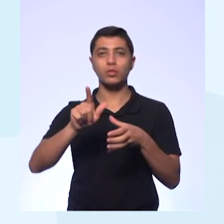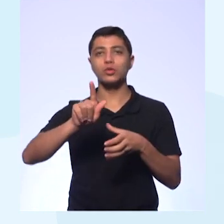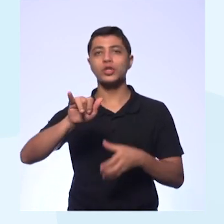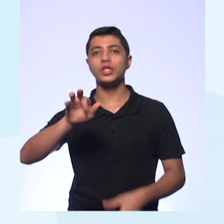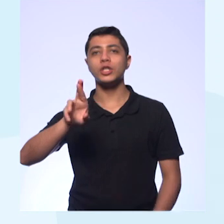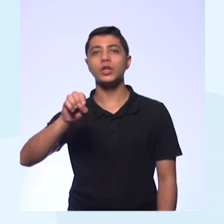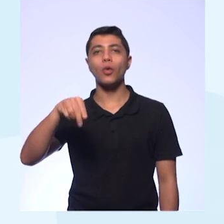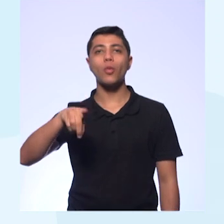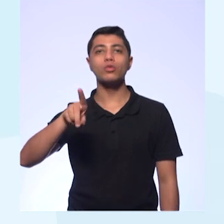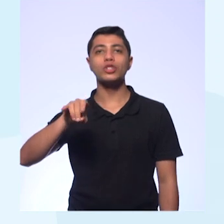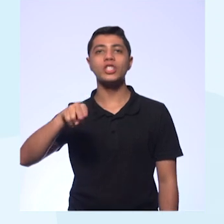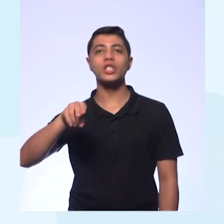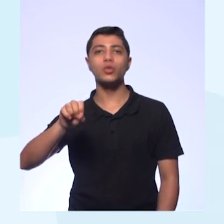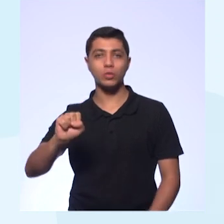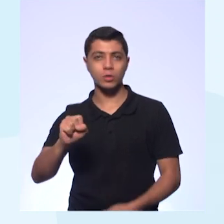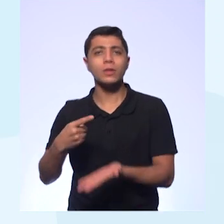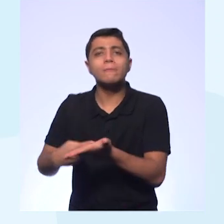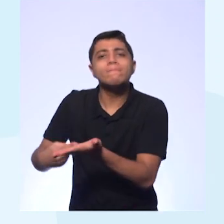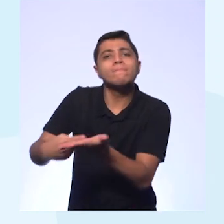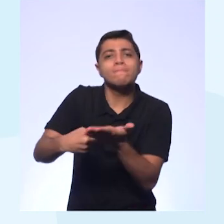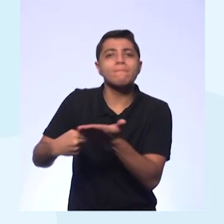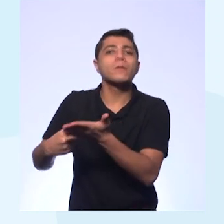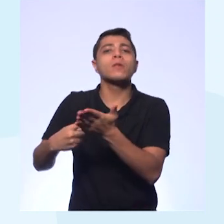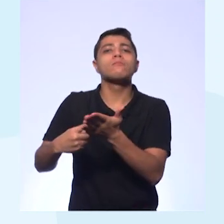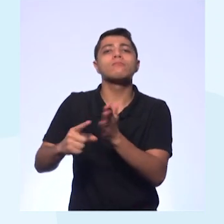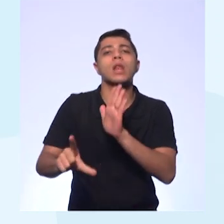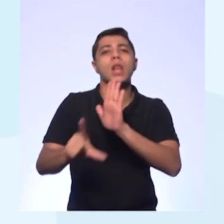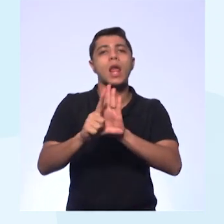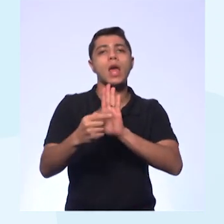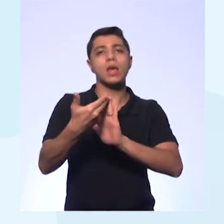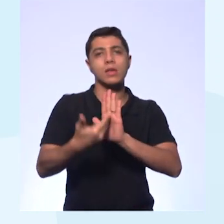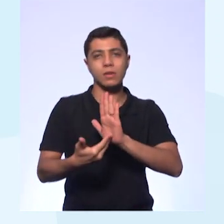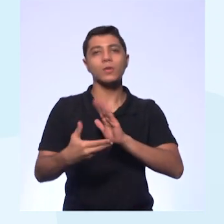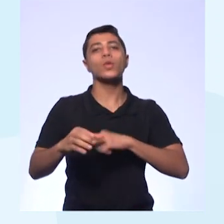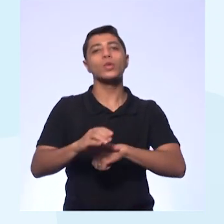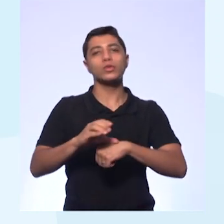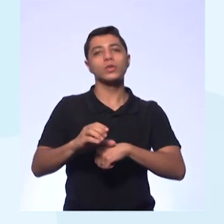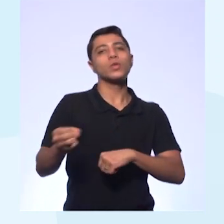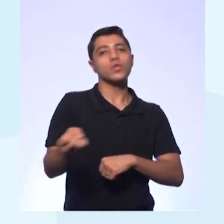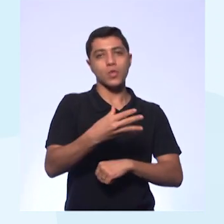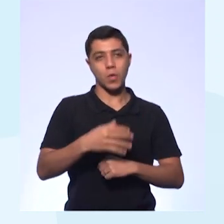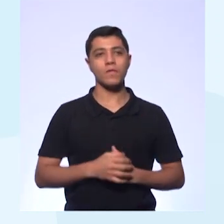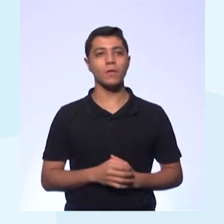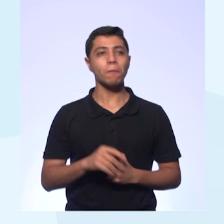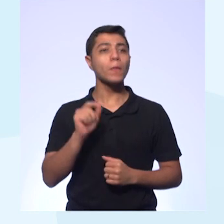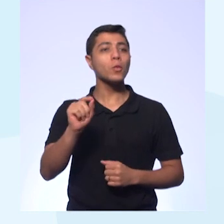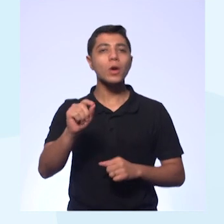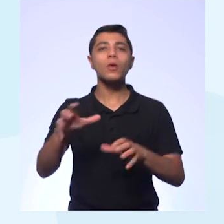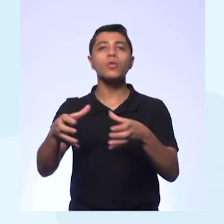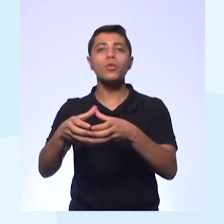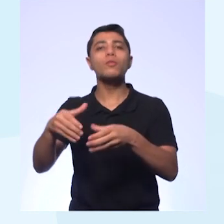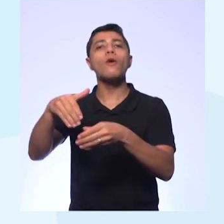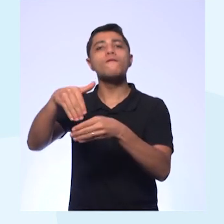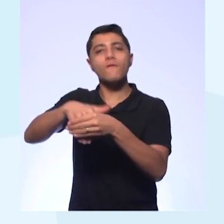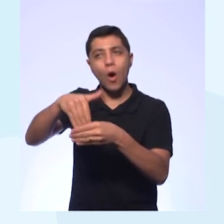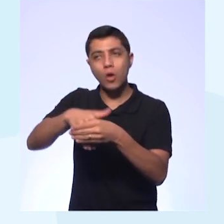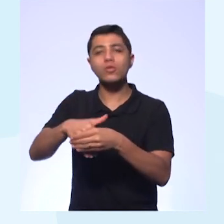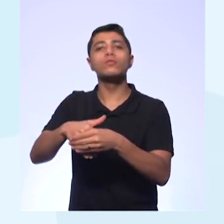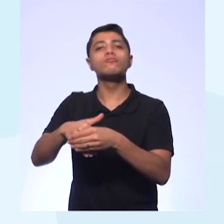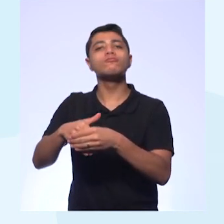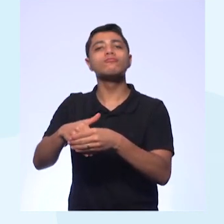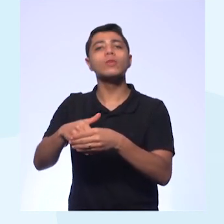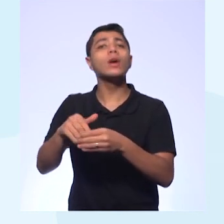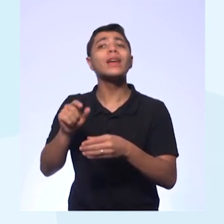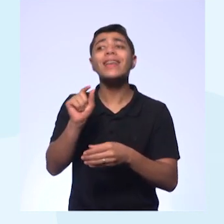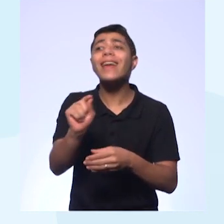Onde eles reforçam que o voto vai continuar sendo censitário, ou seja, vai ter a questão dos cidadãos ativos, que é só quem tem dinheiro que participa